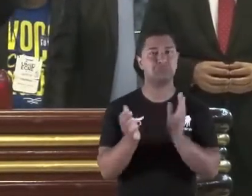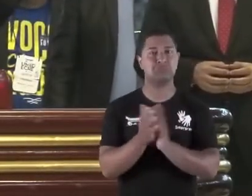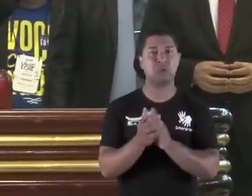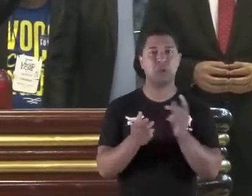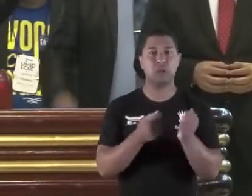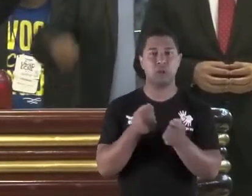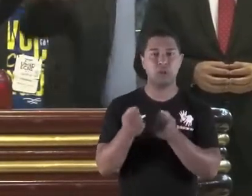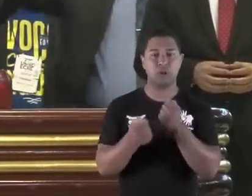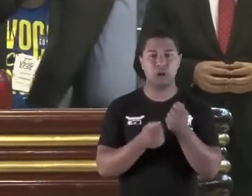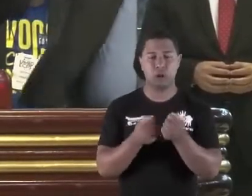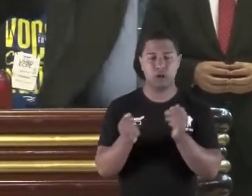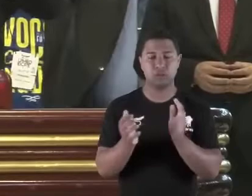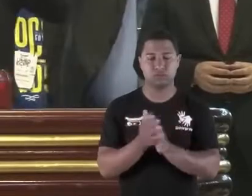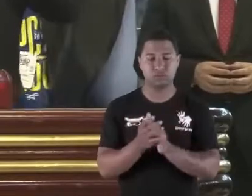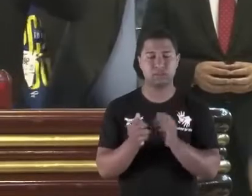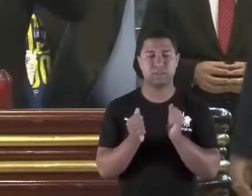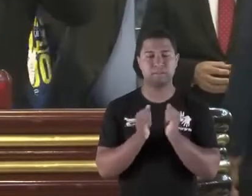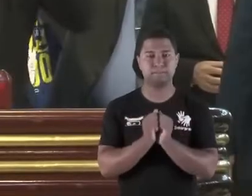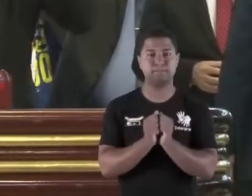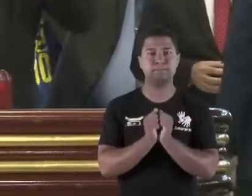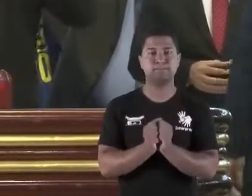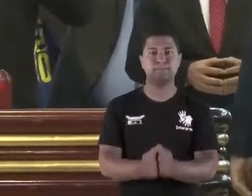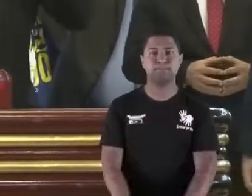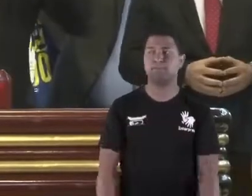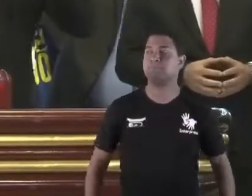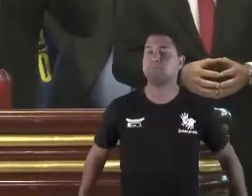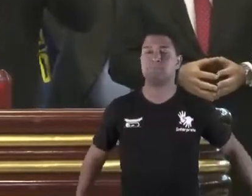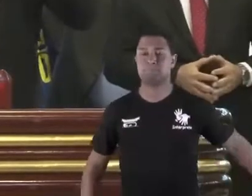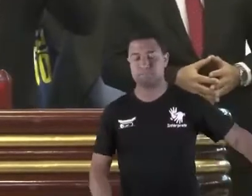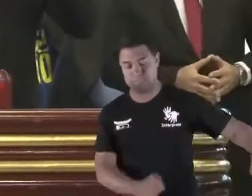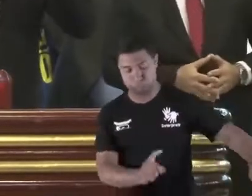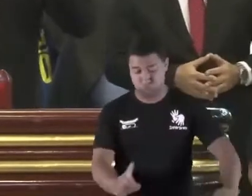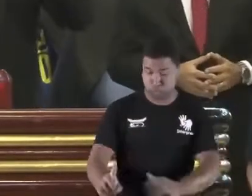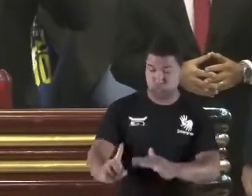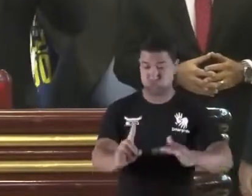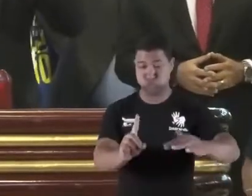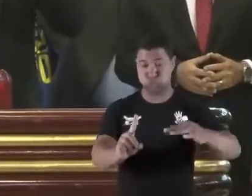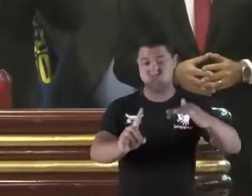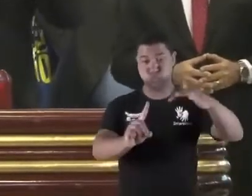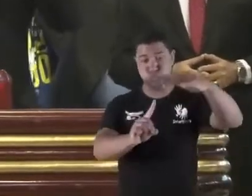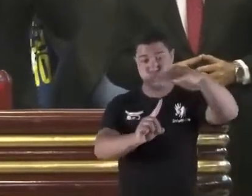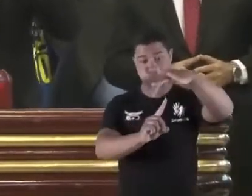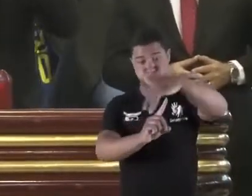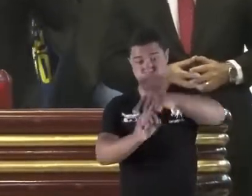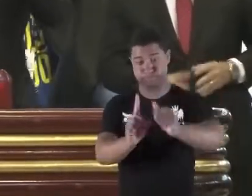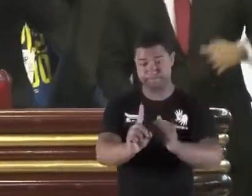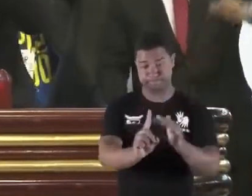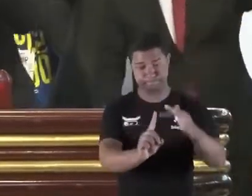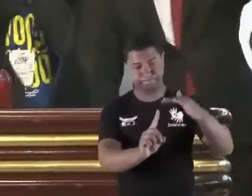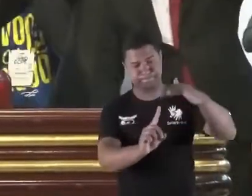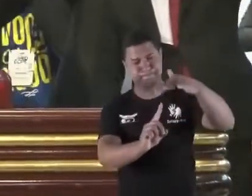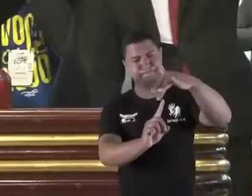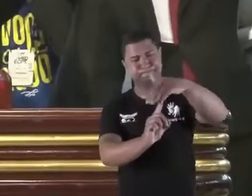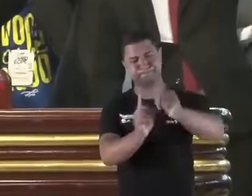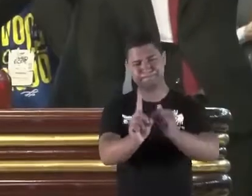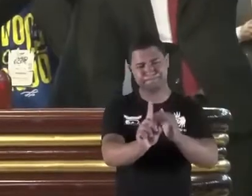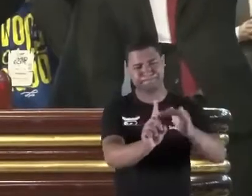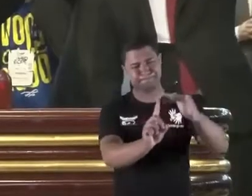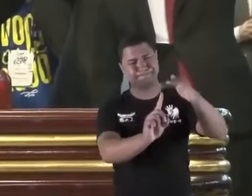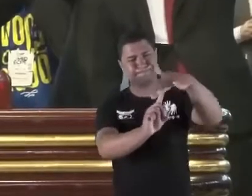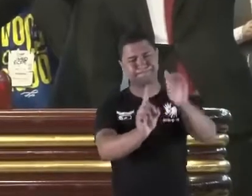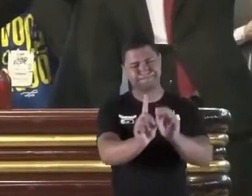Vaidade nunca mais. Agora nós somos cheio, cheio, cheio, cheio, cheio, cheio,